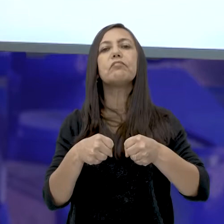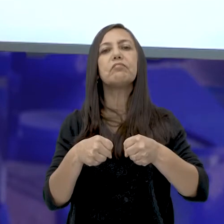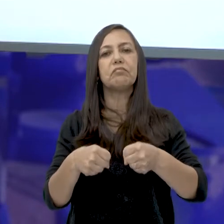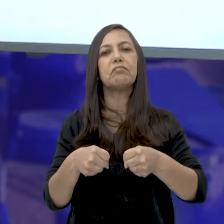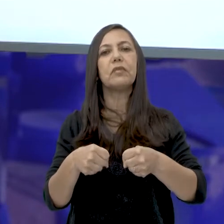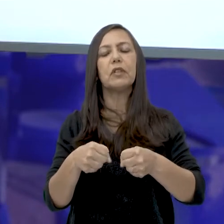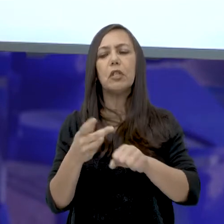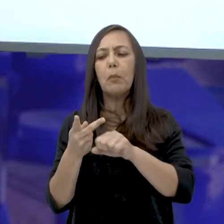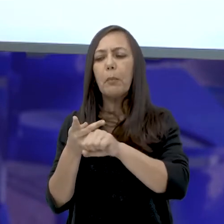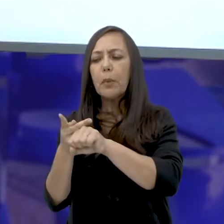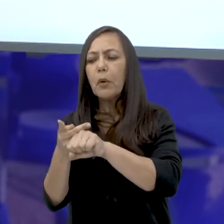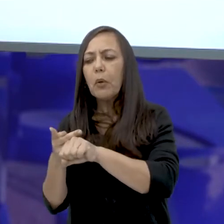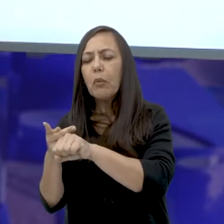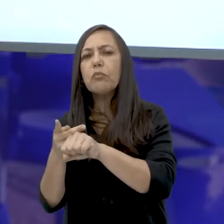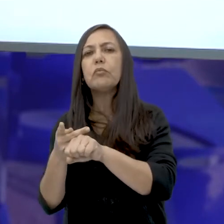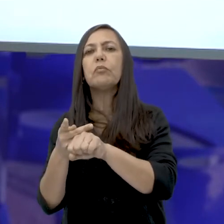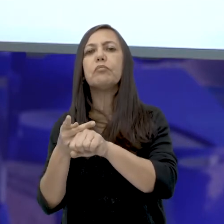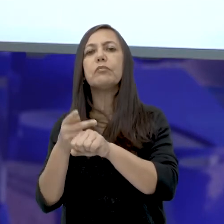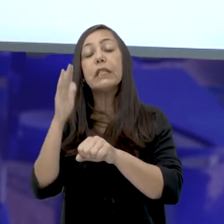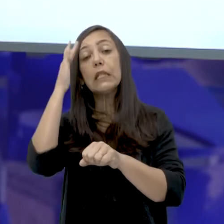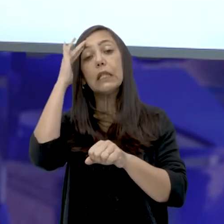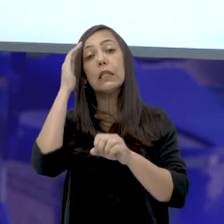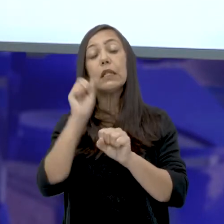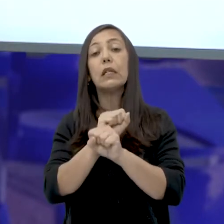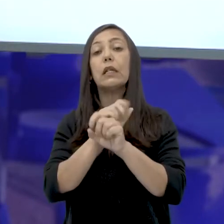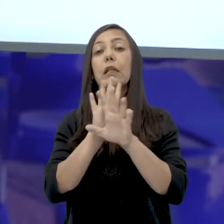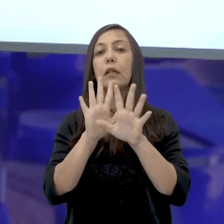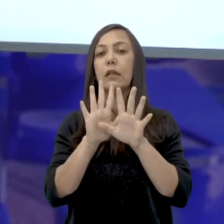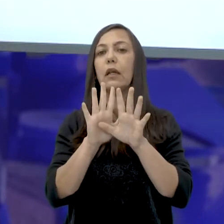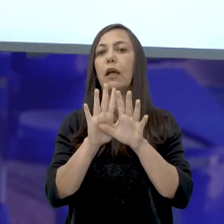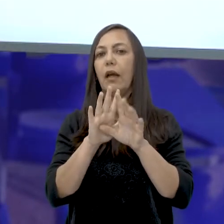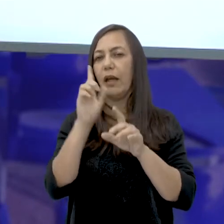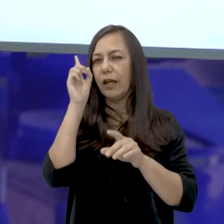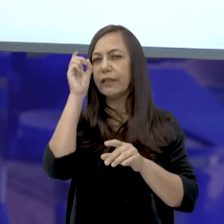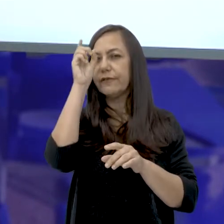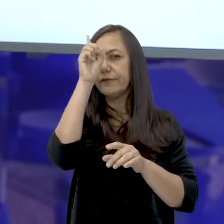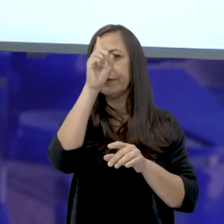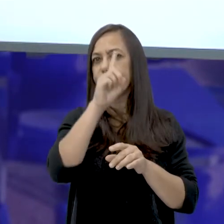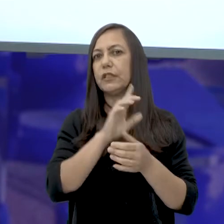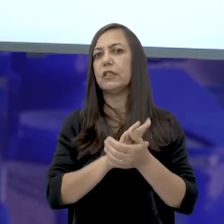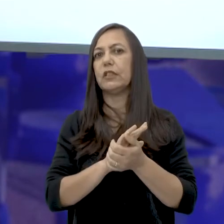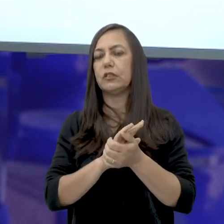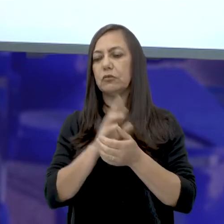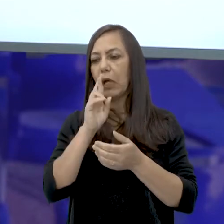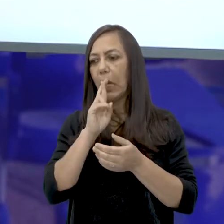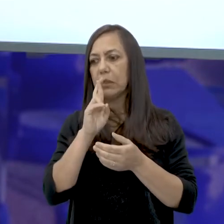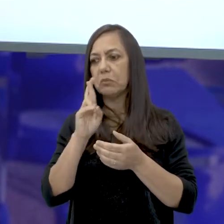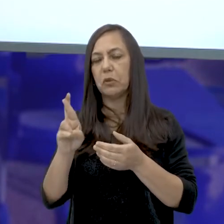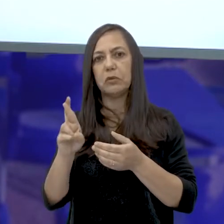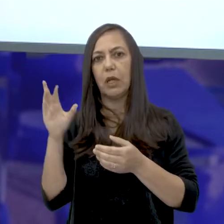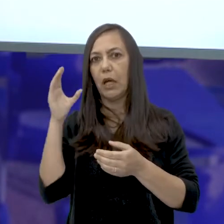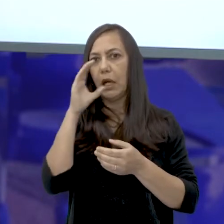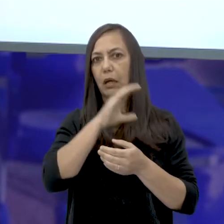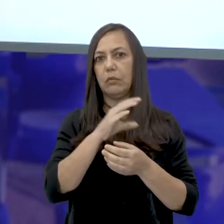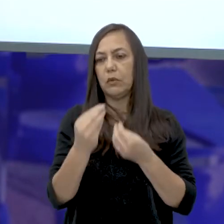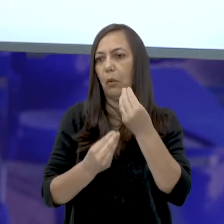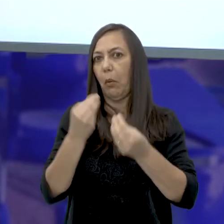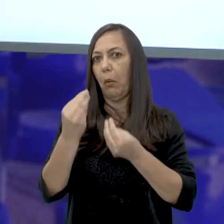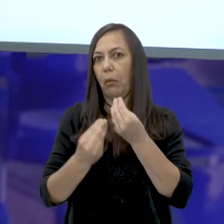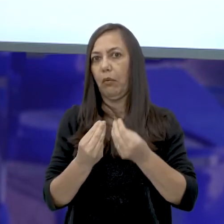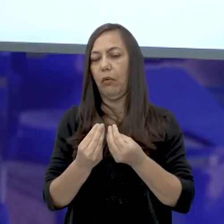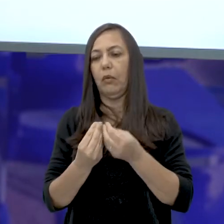sua doutrina a partir da ideia do renascimento é o budismo. Então vocês, se